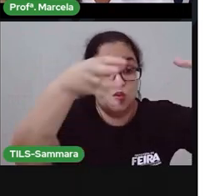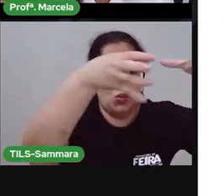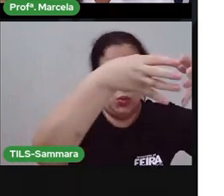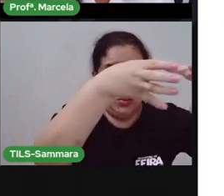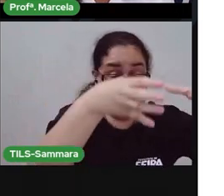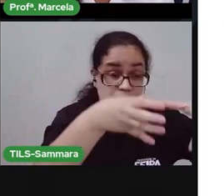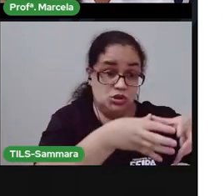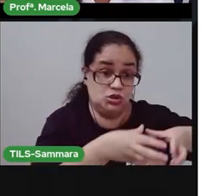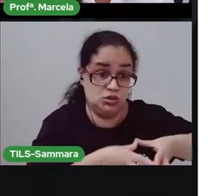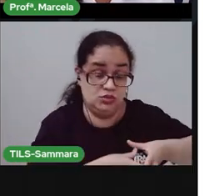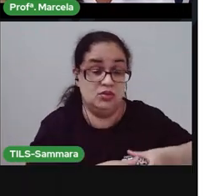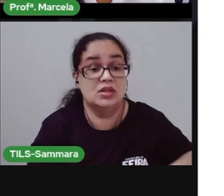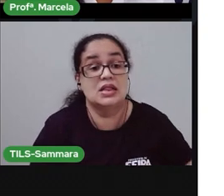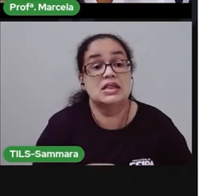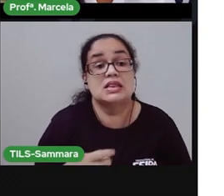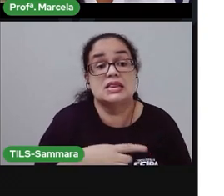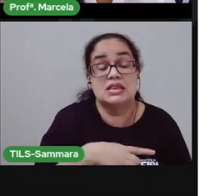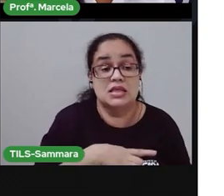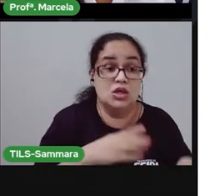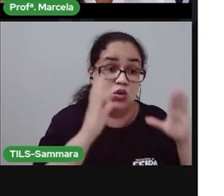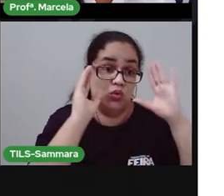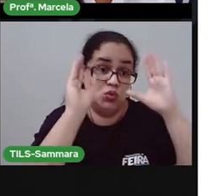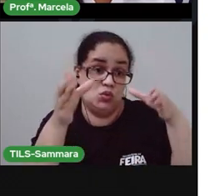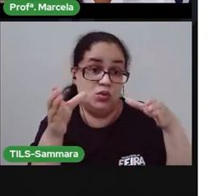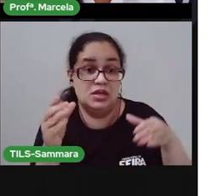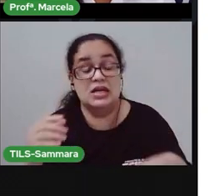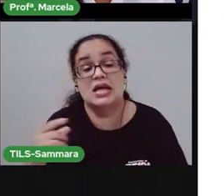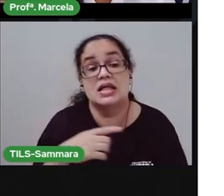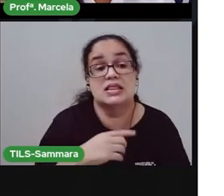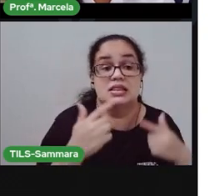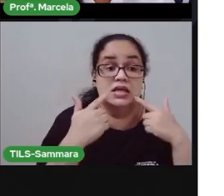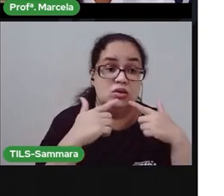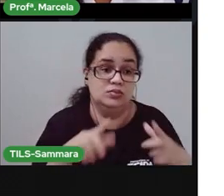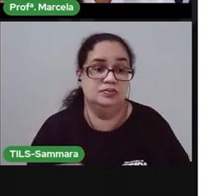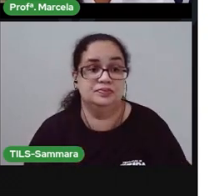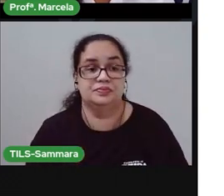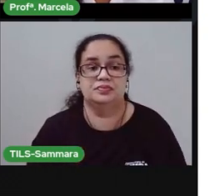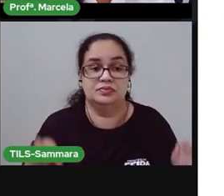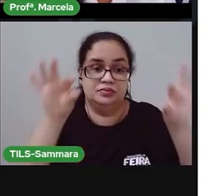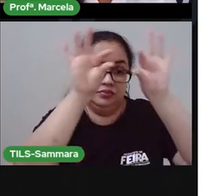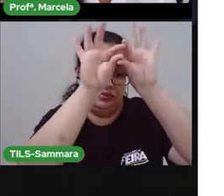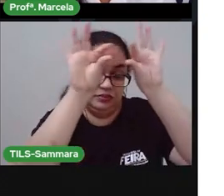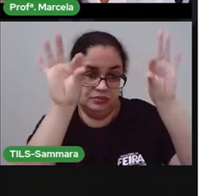e outra tem um espaço, tem uma linha?